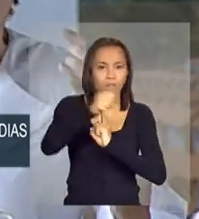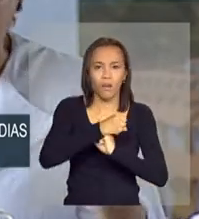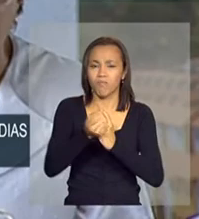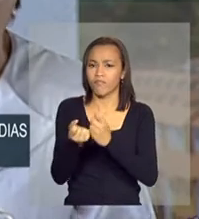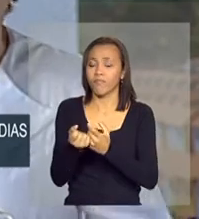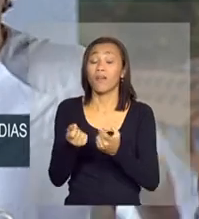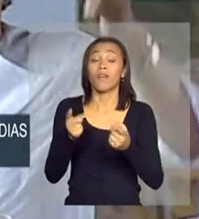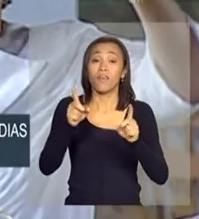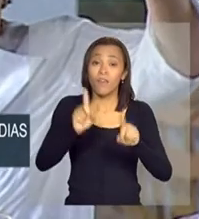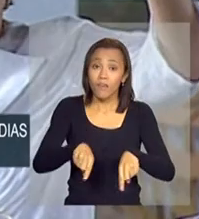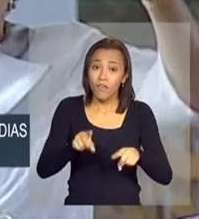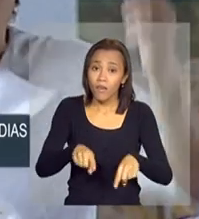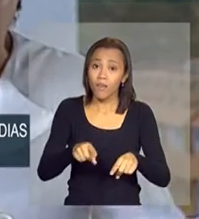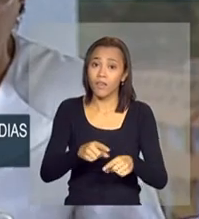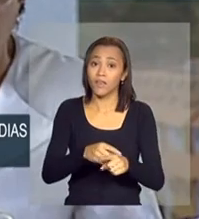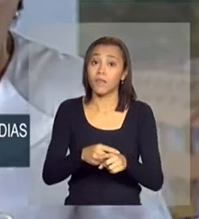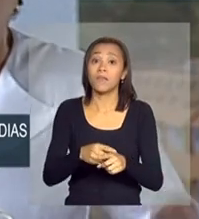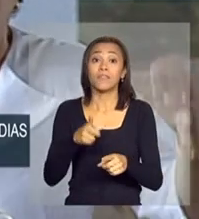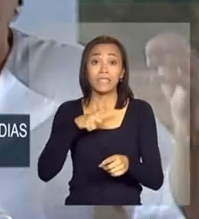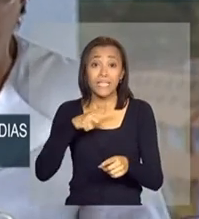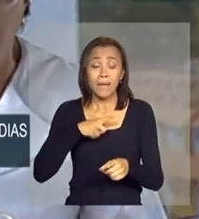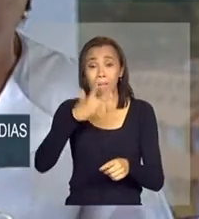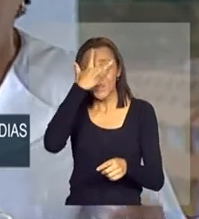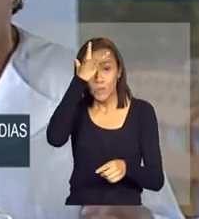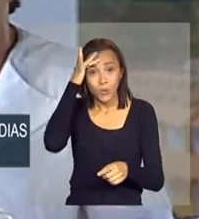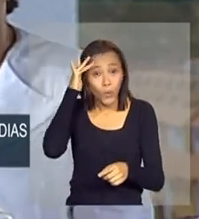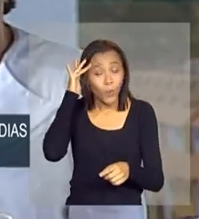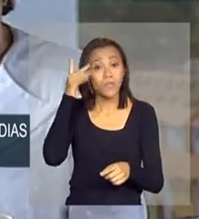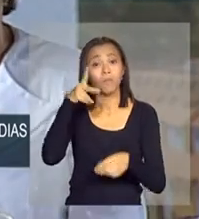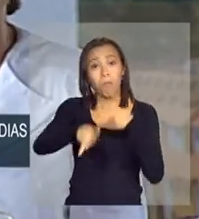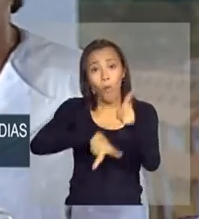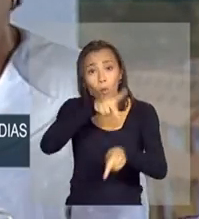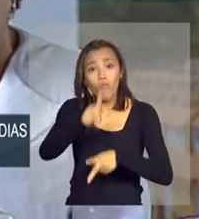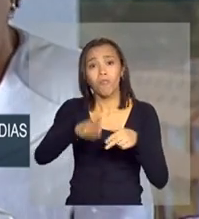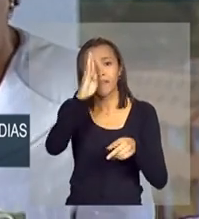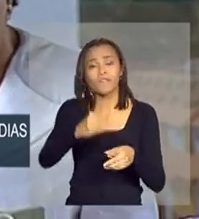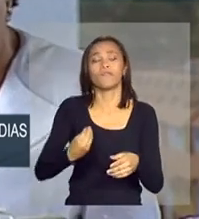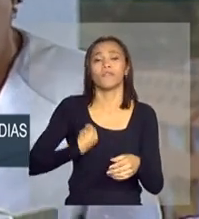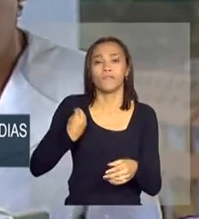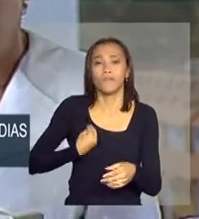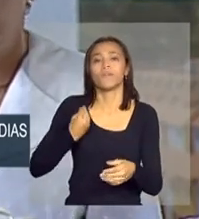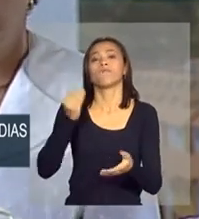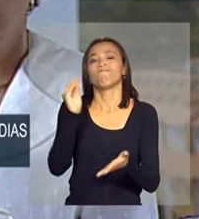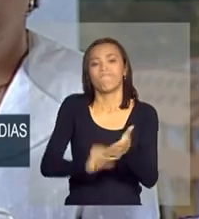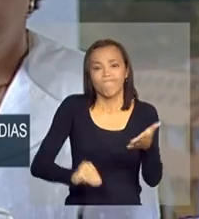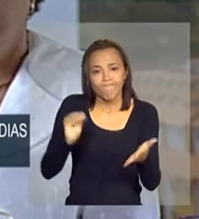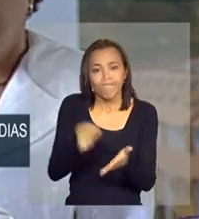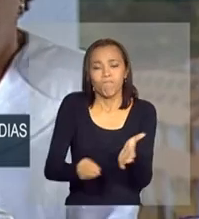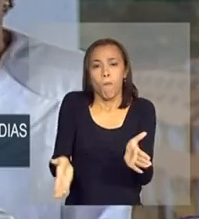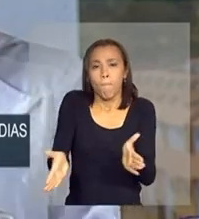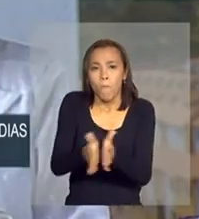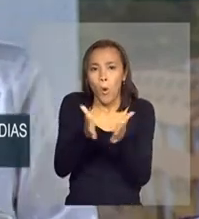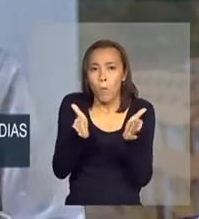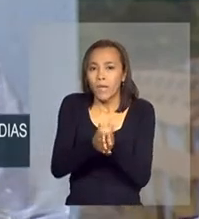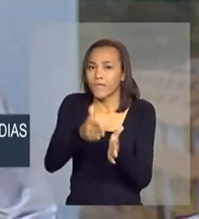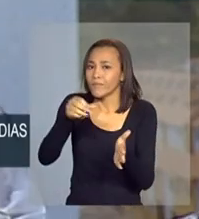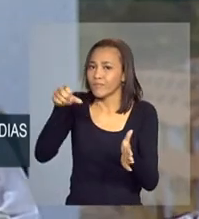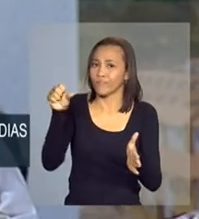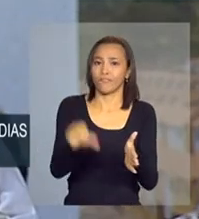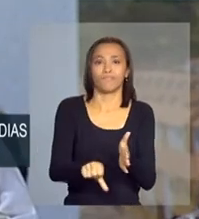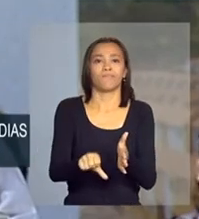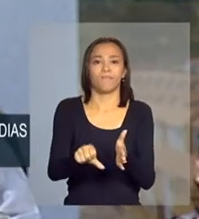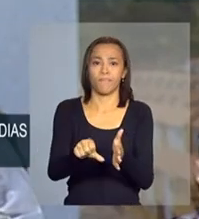ter ainda brasileiros vivendo na extrema pobreza Oi